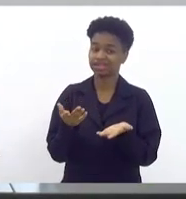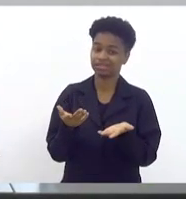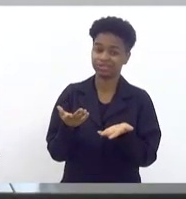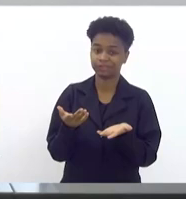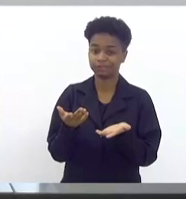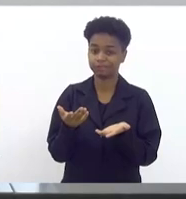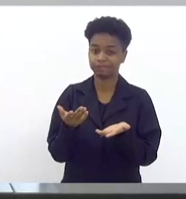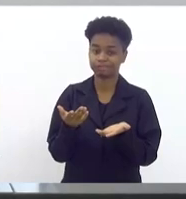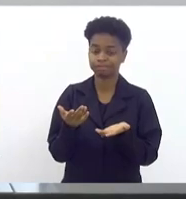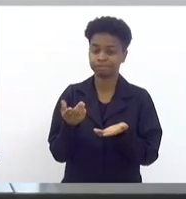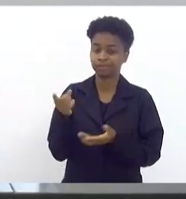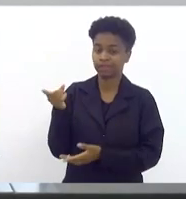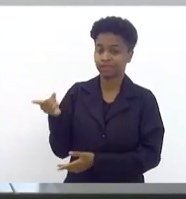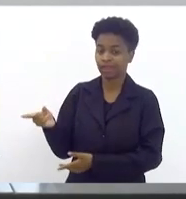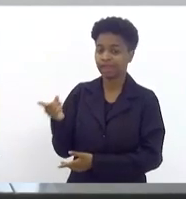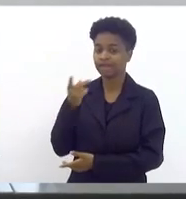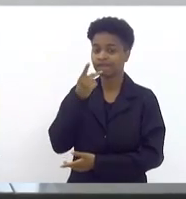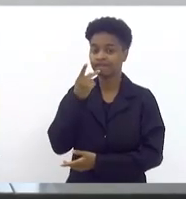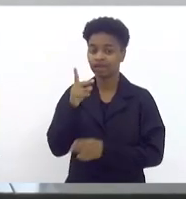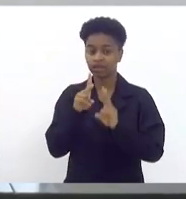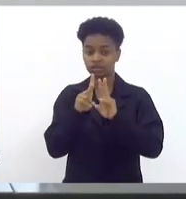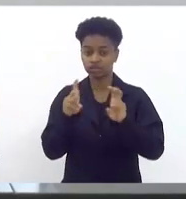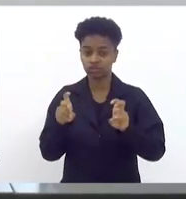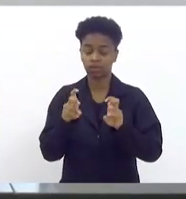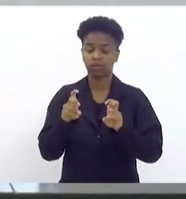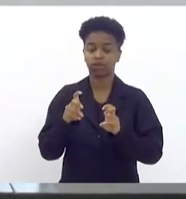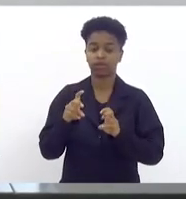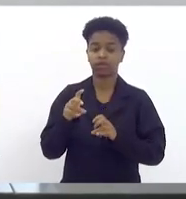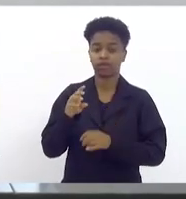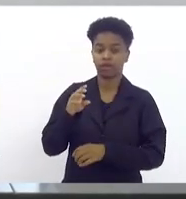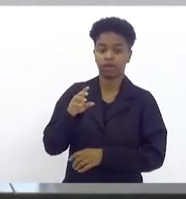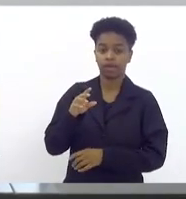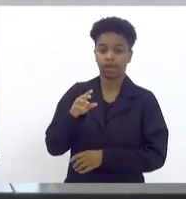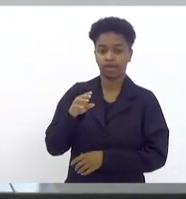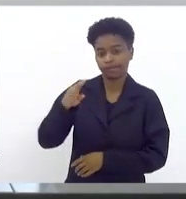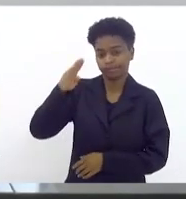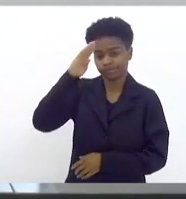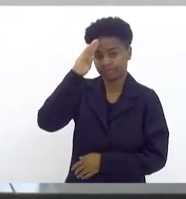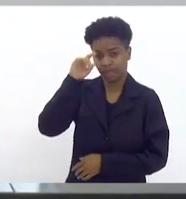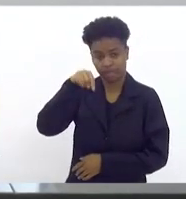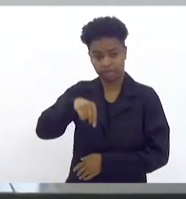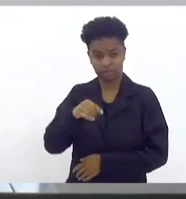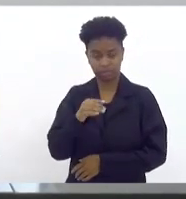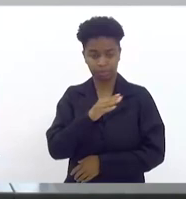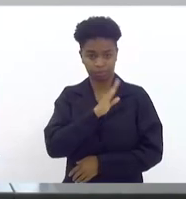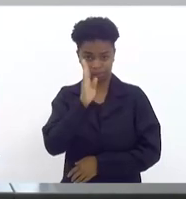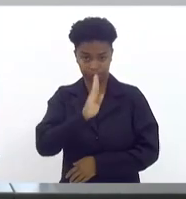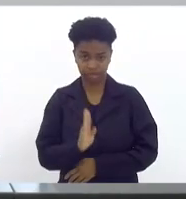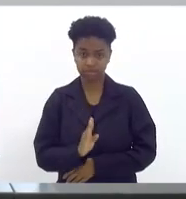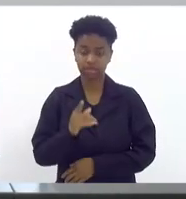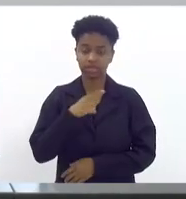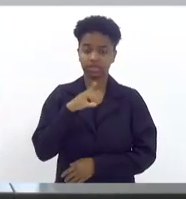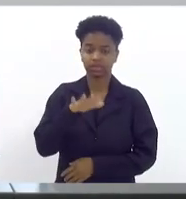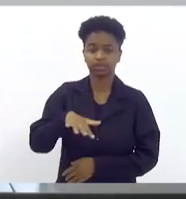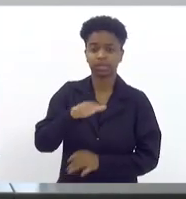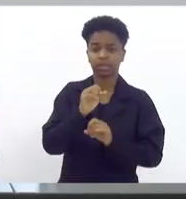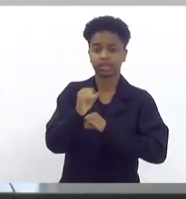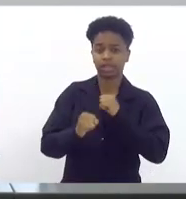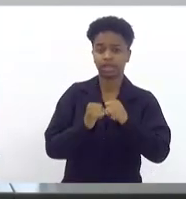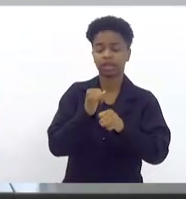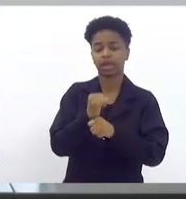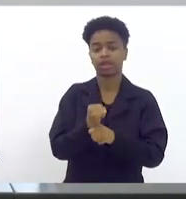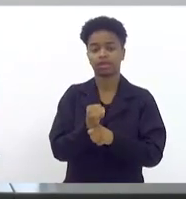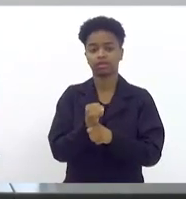ele faz a menção à Força Expedicionária Brasileira, no próprio sítio de internet